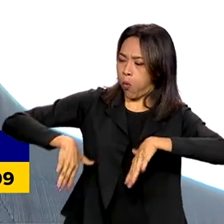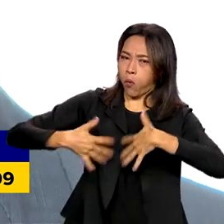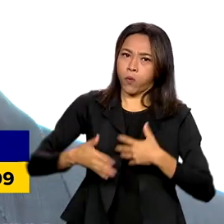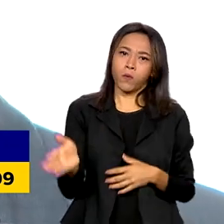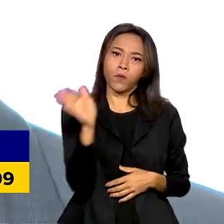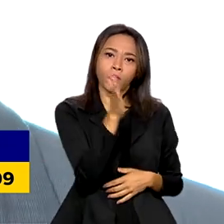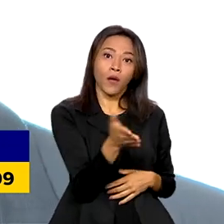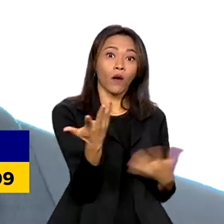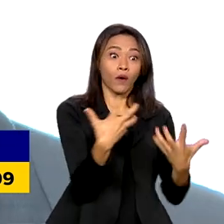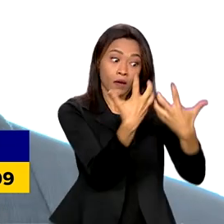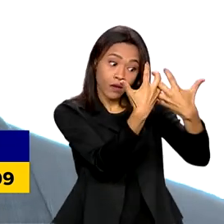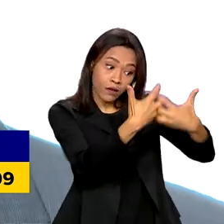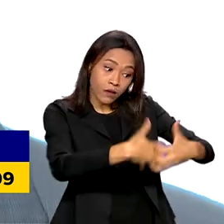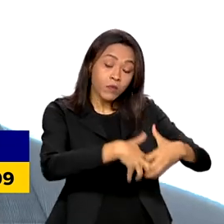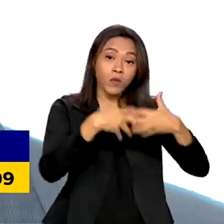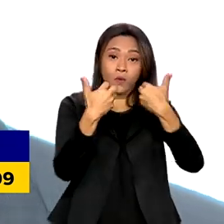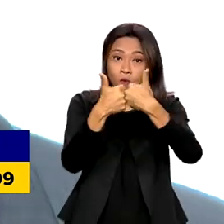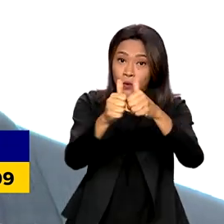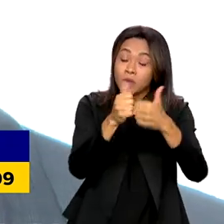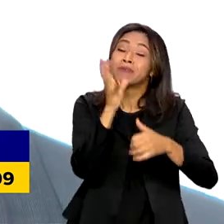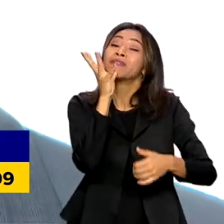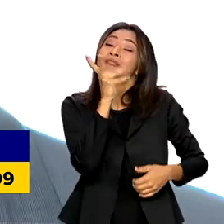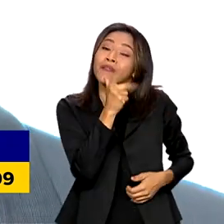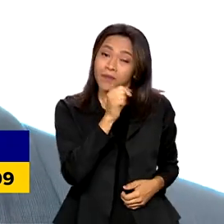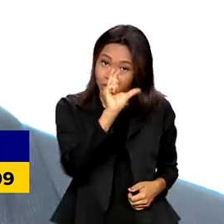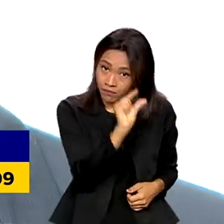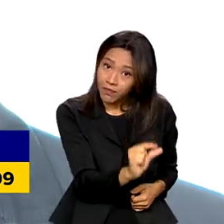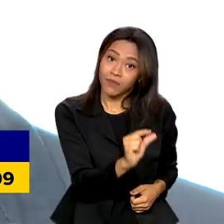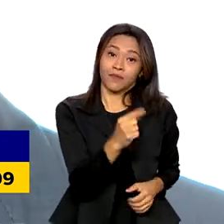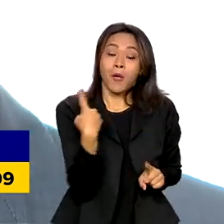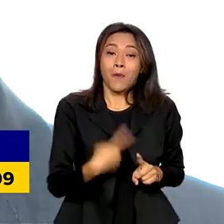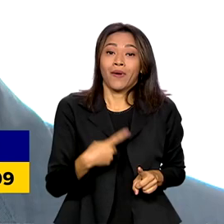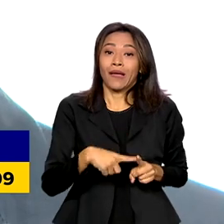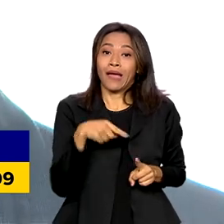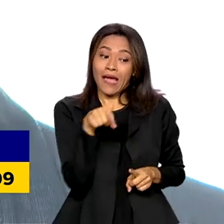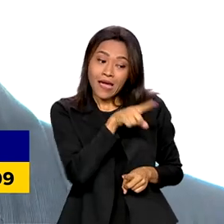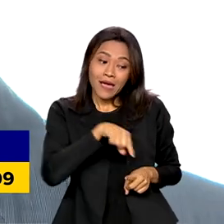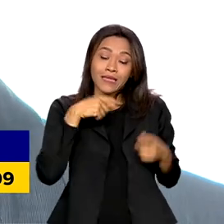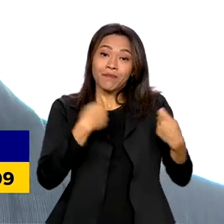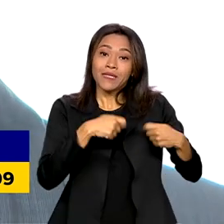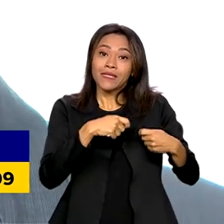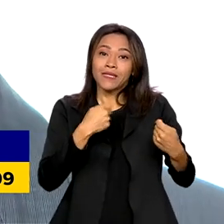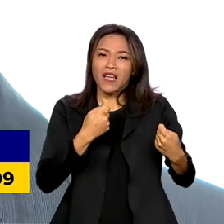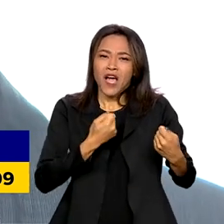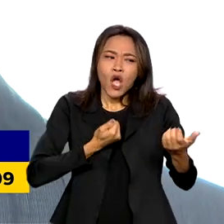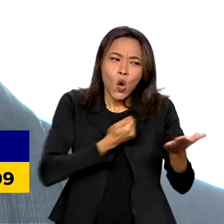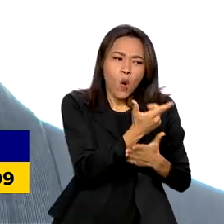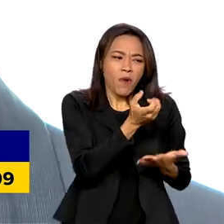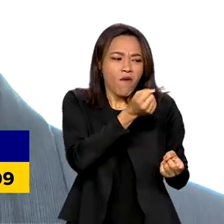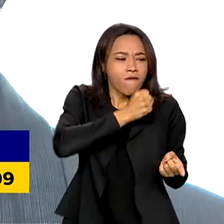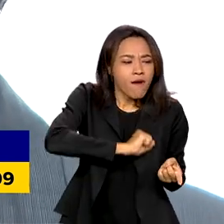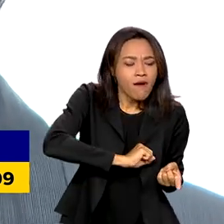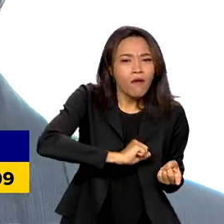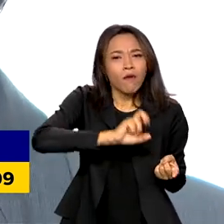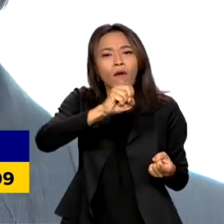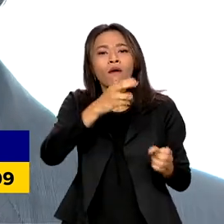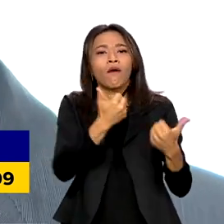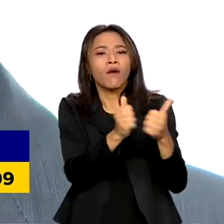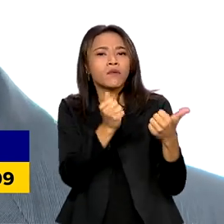de caminhões e ônibus, demora um pouco mais, porque é preciso comprar o caminhão velho ou o ônibus